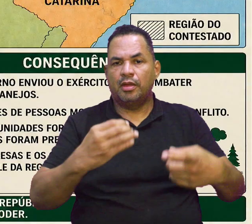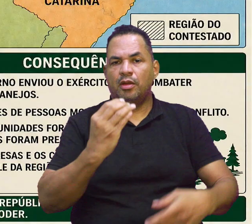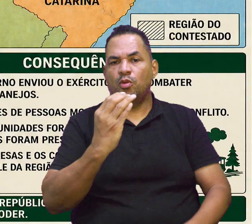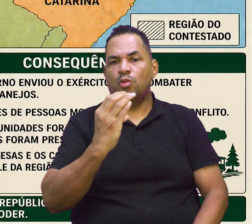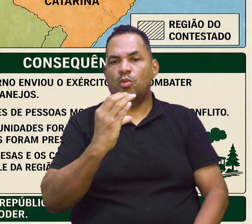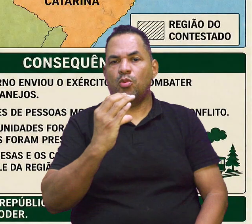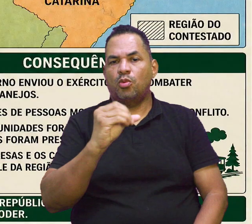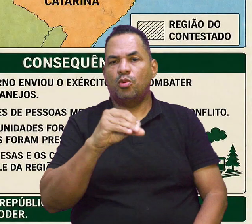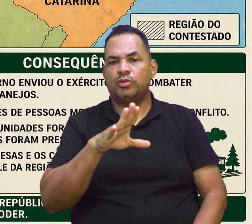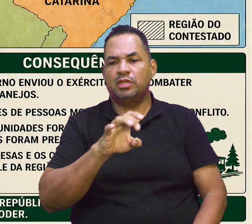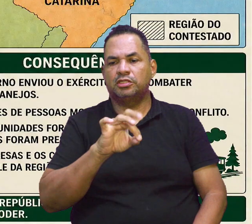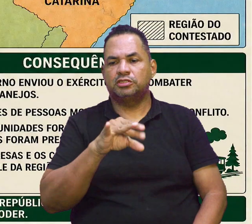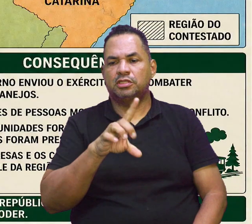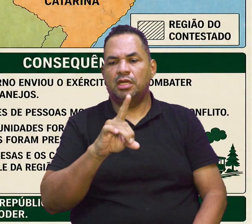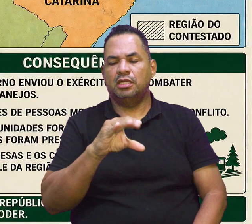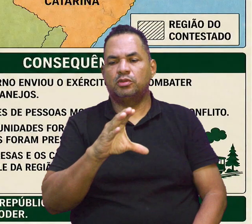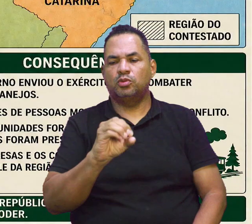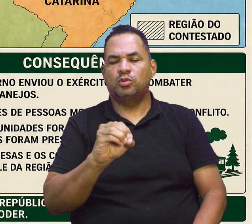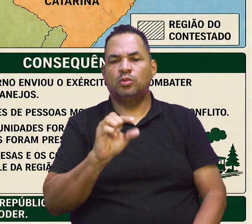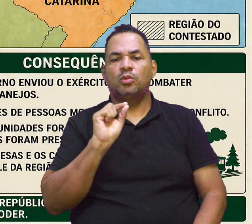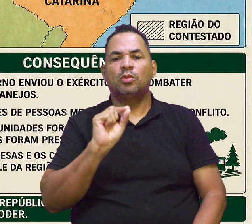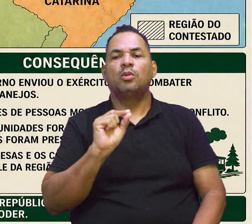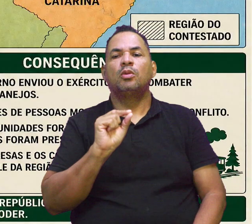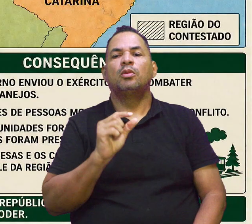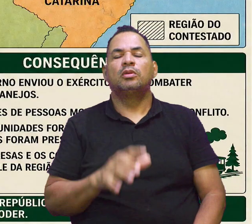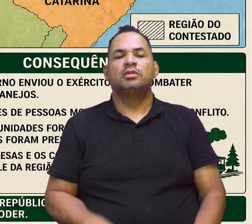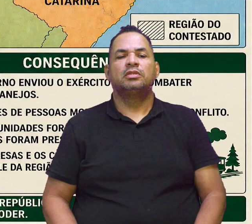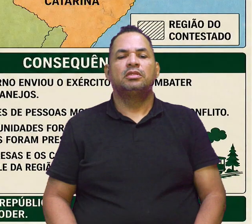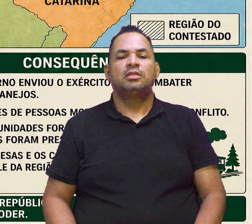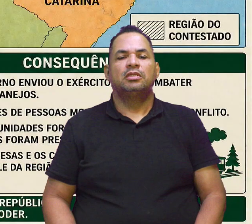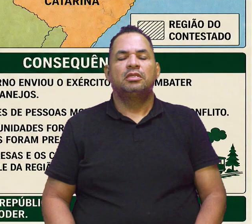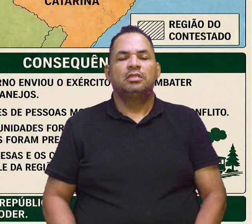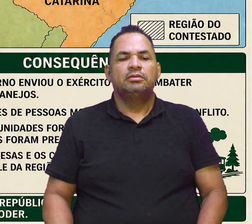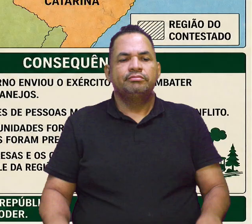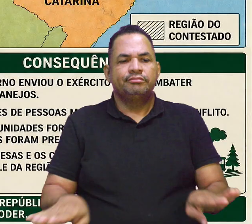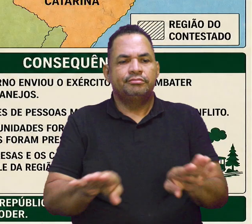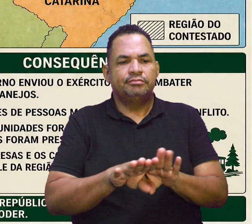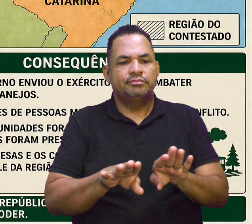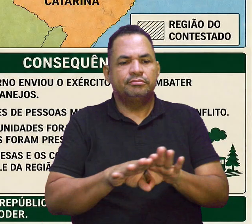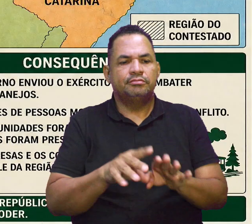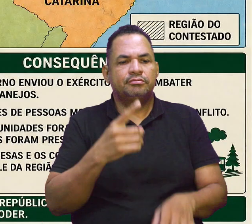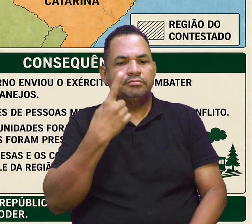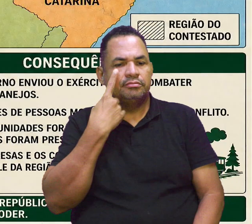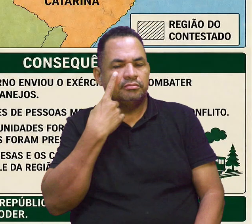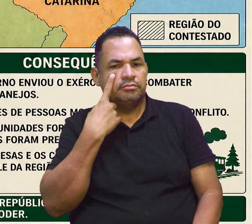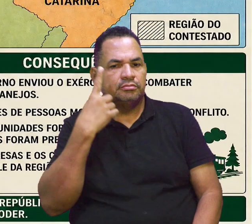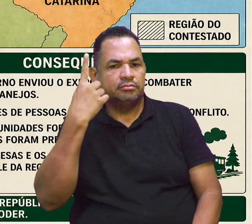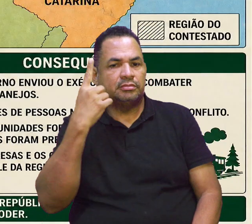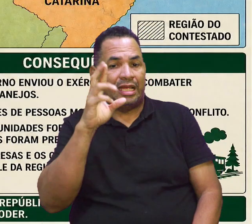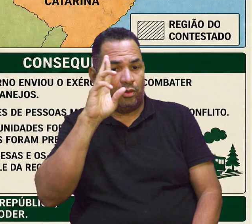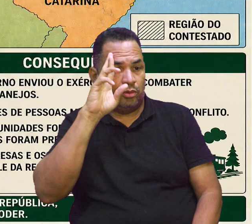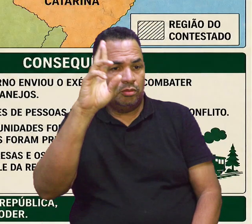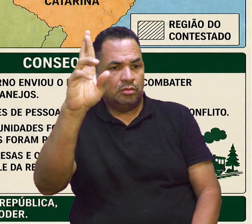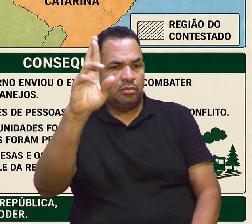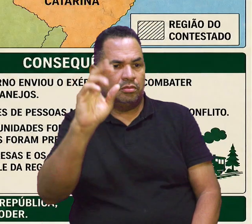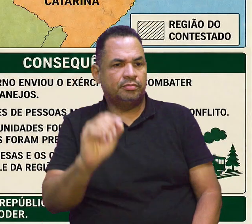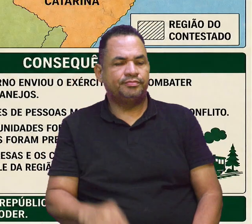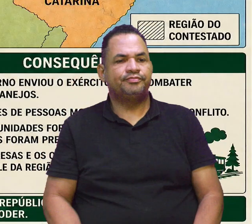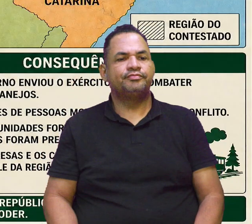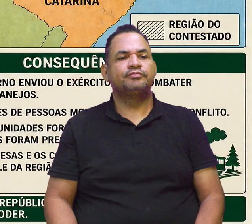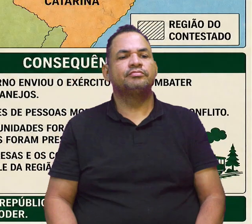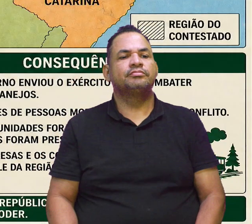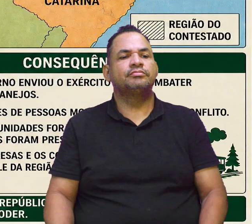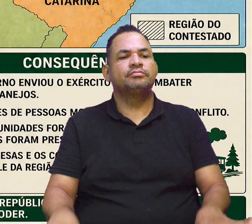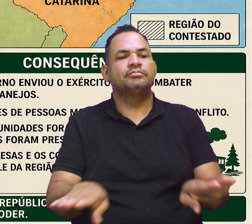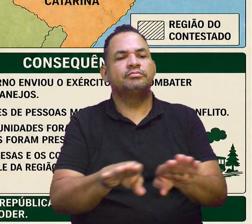Contestado. Ou seja, essa guerra também nós vamos ter um líder. E esse líder também ele